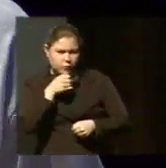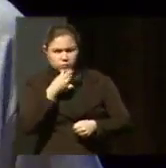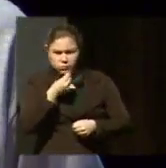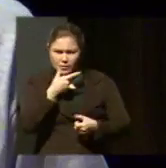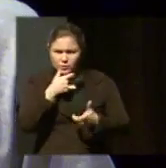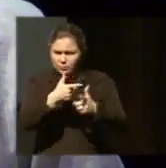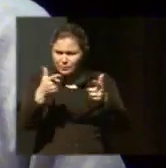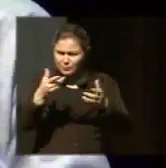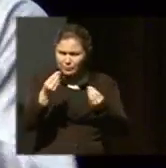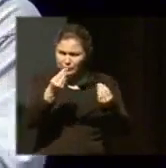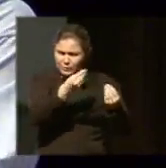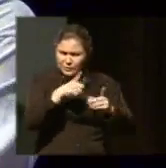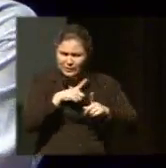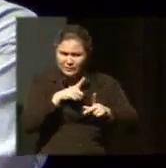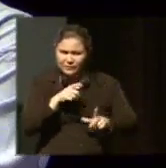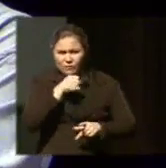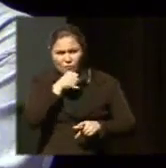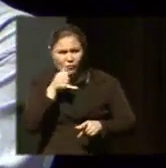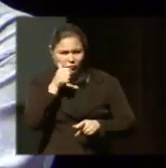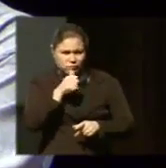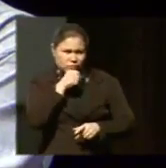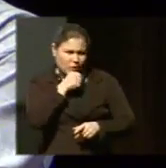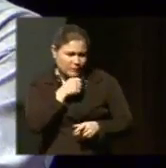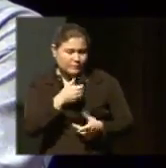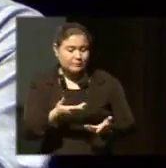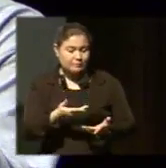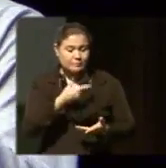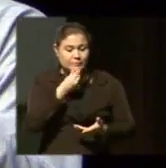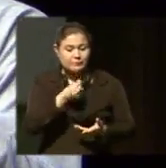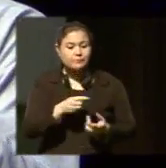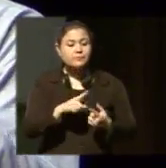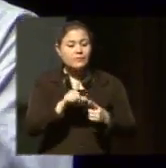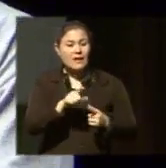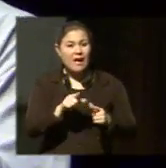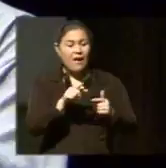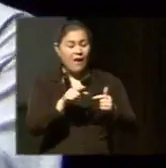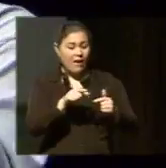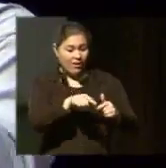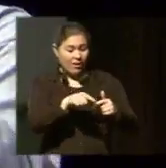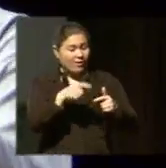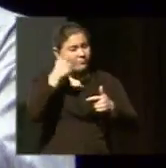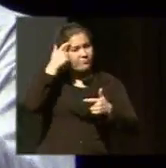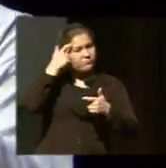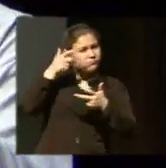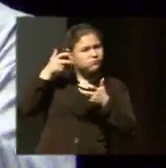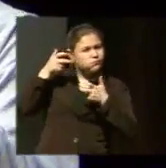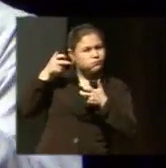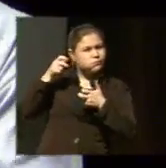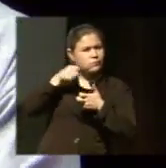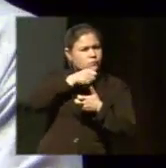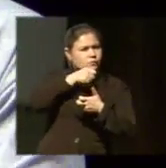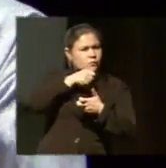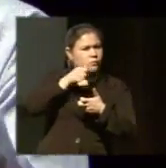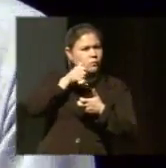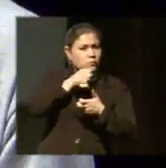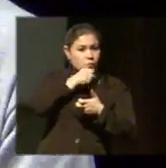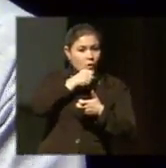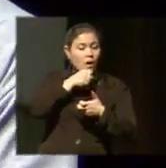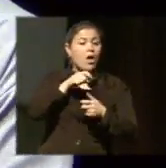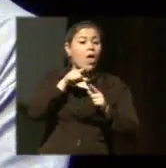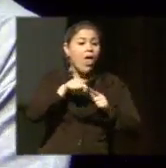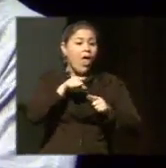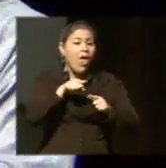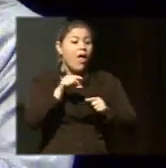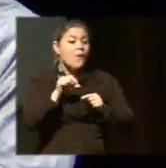sim. A imagem que representa, o que o neto representa através de vô ou vó, é a imagem que o pai ou a mãe